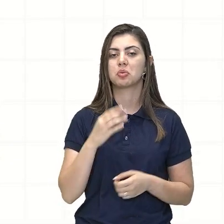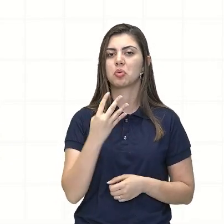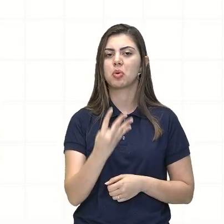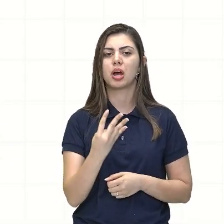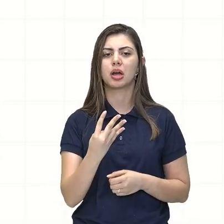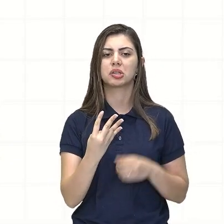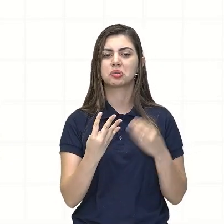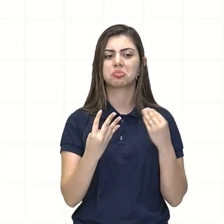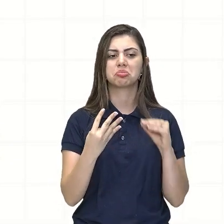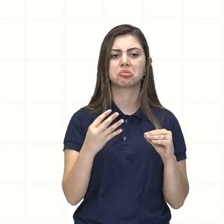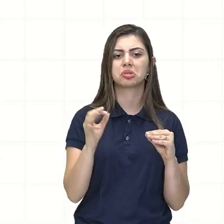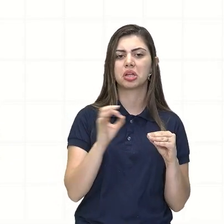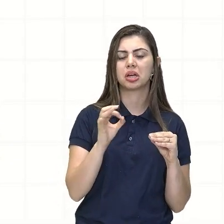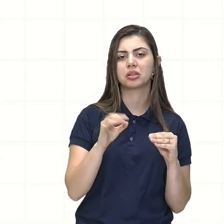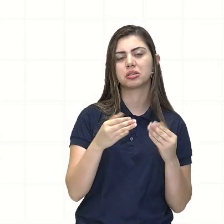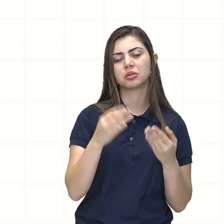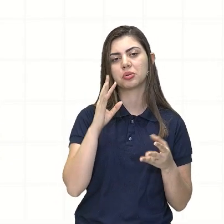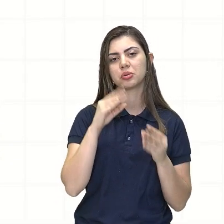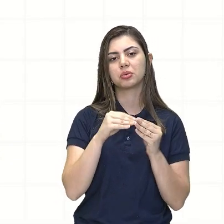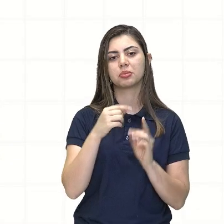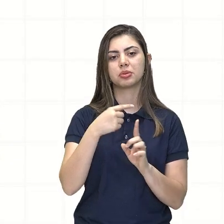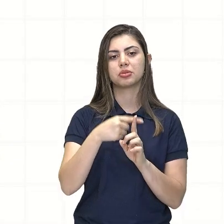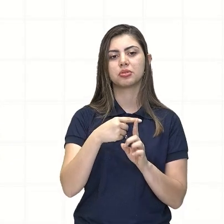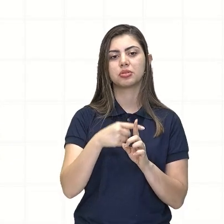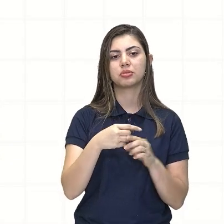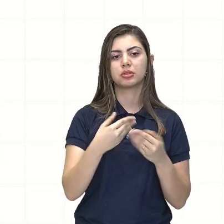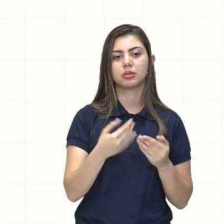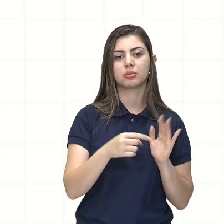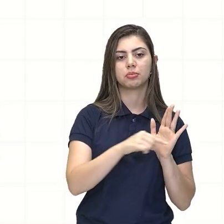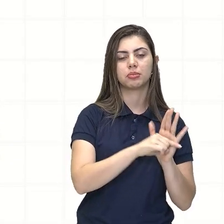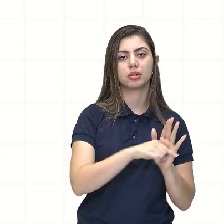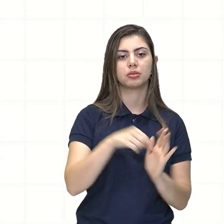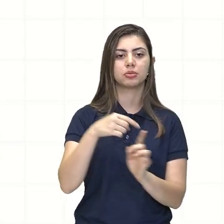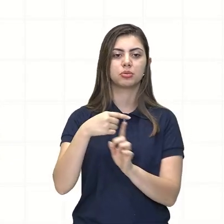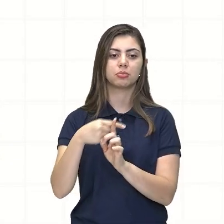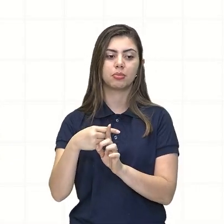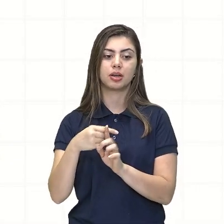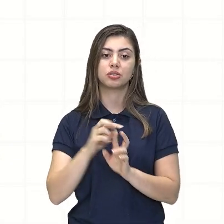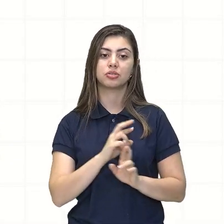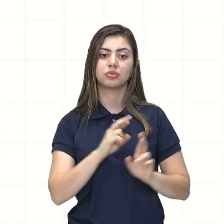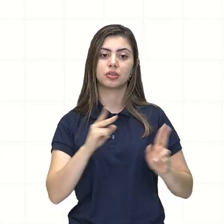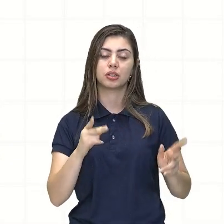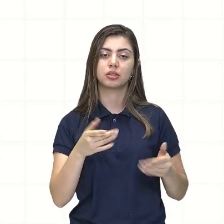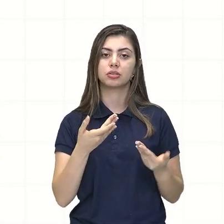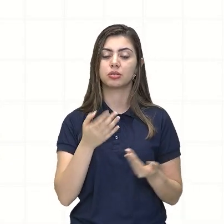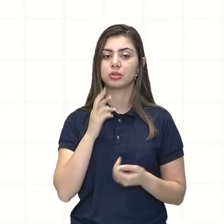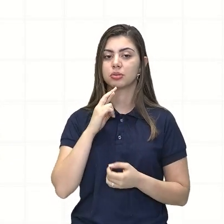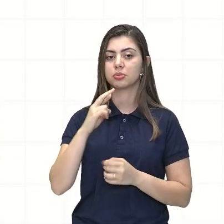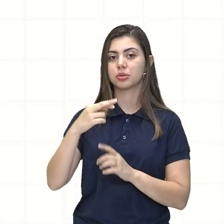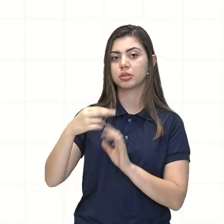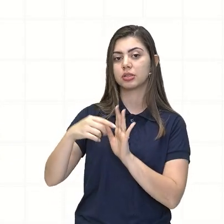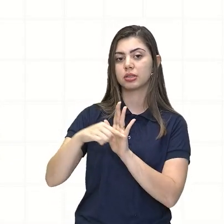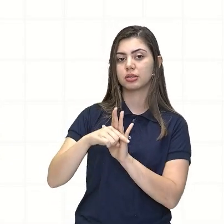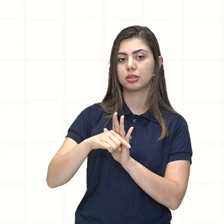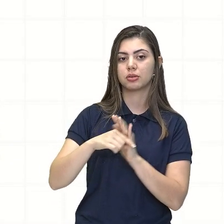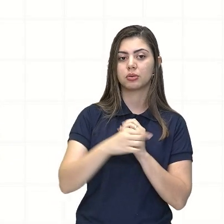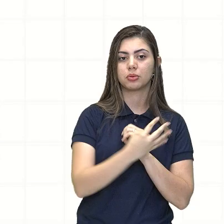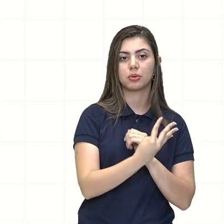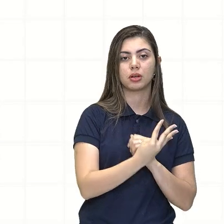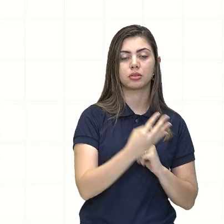é mais. Então, menos com mais, sinais diferentes, menos. 4 vezes